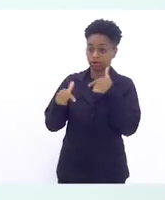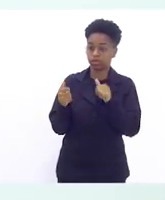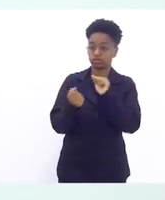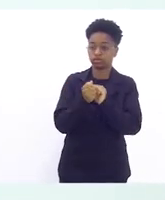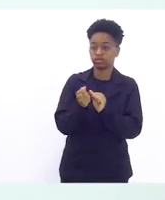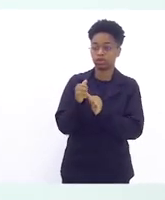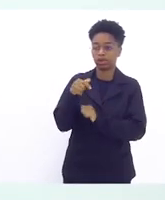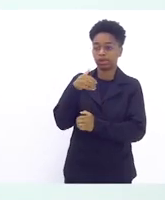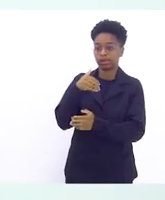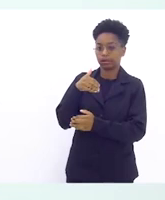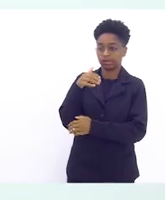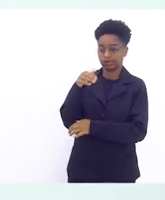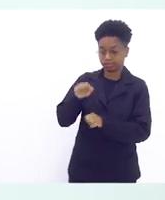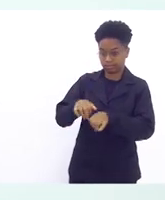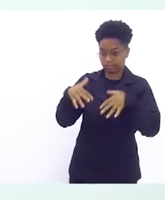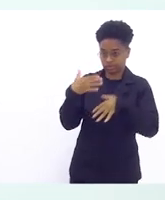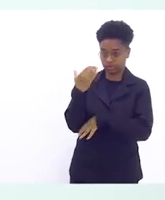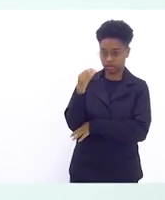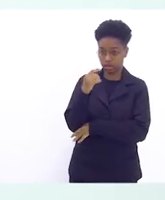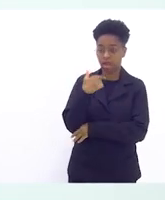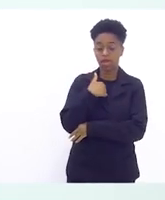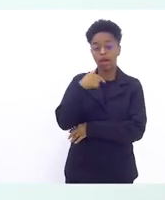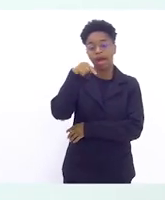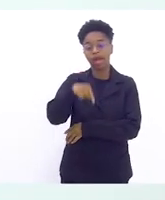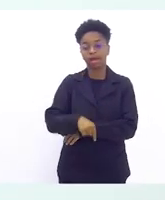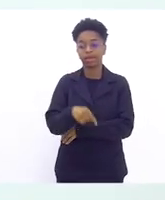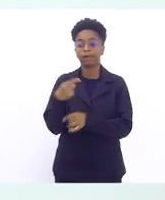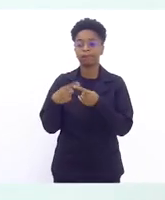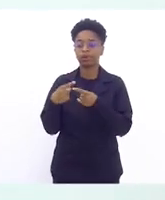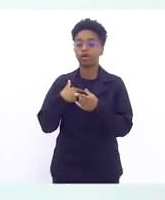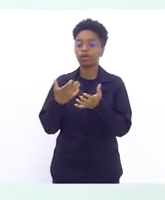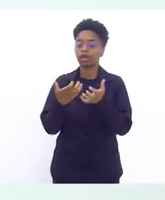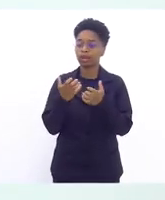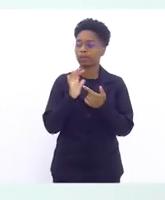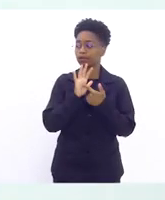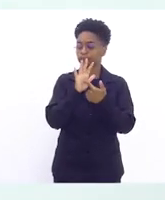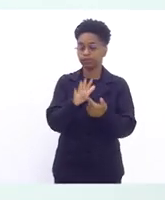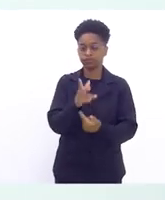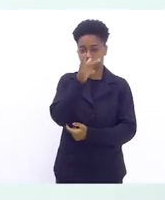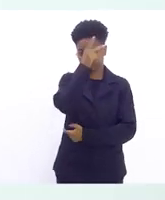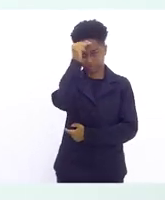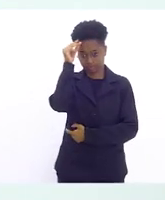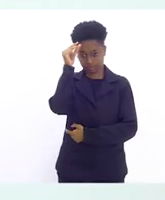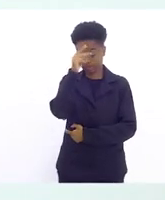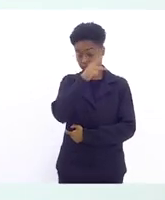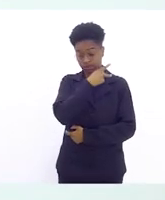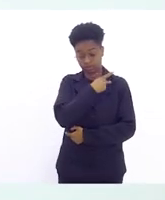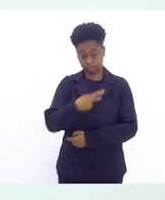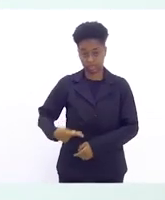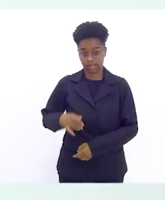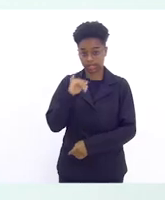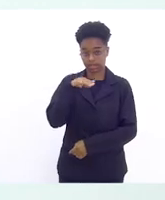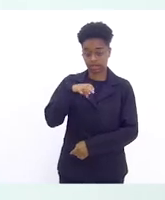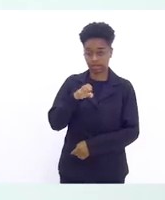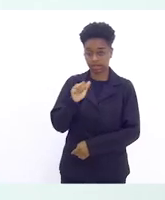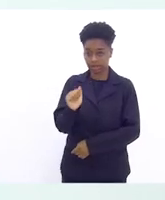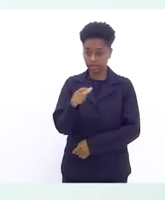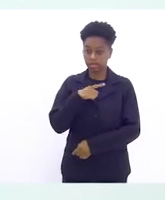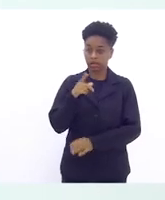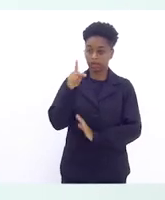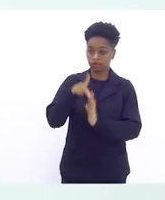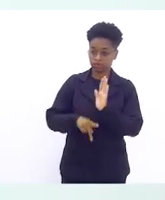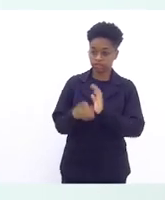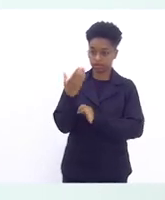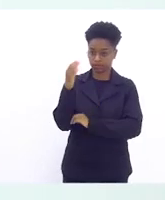é o motivo tá aqui é que eu queria colocar o seguinte o presidente da do Enéa Felipe tinha um projeto se liga em Niterói né